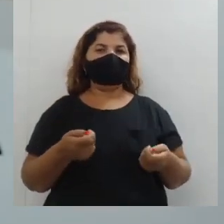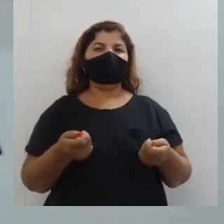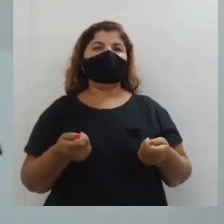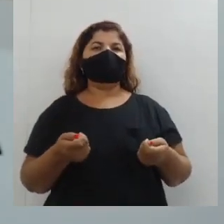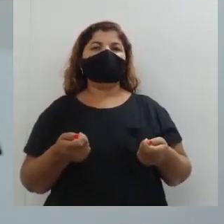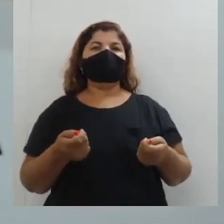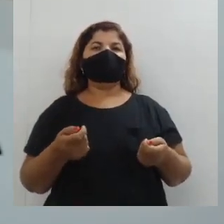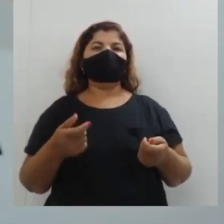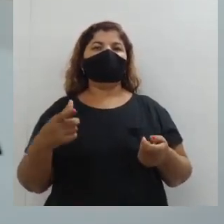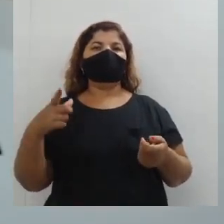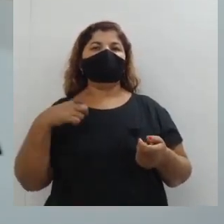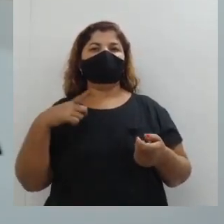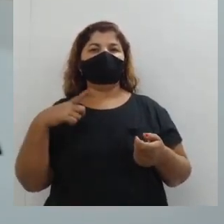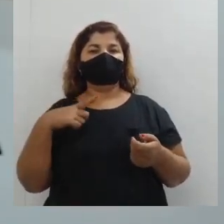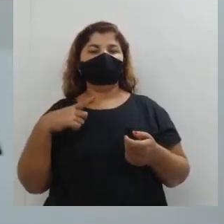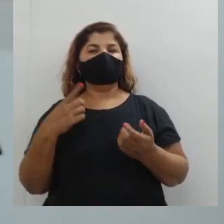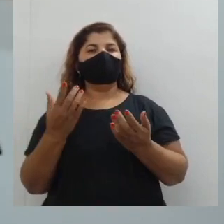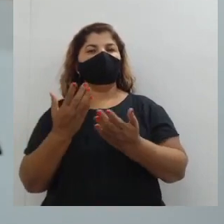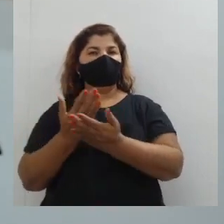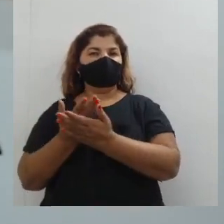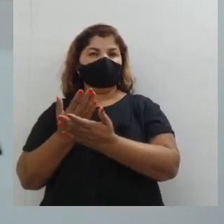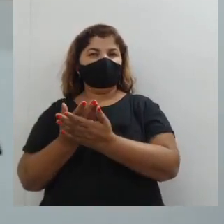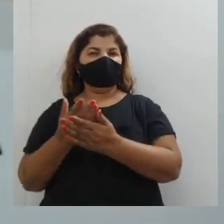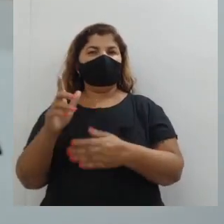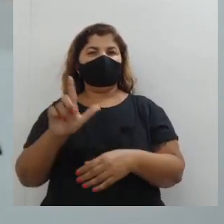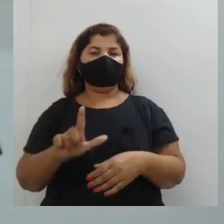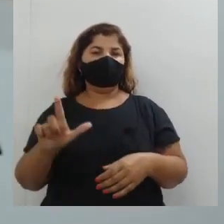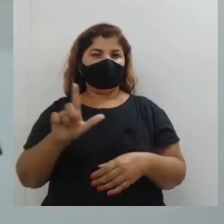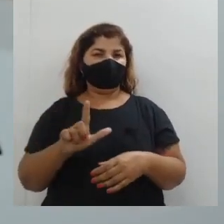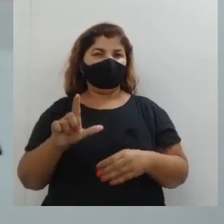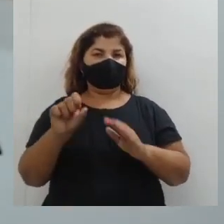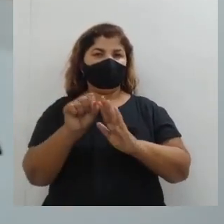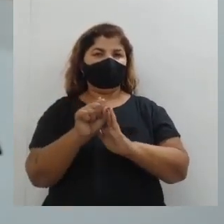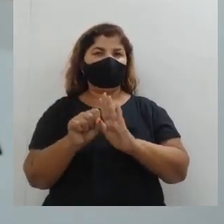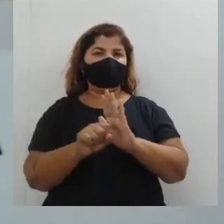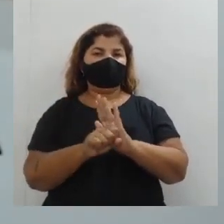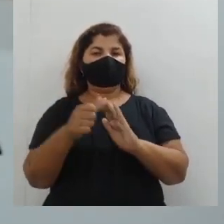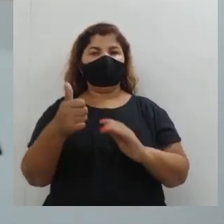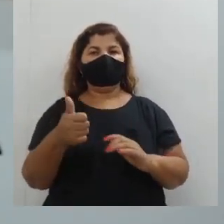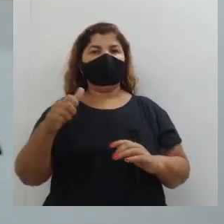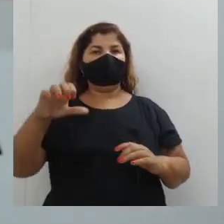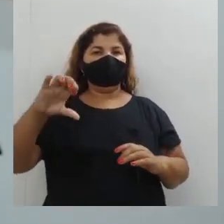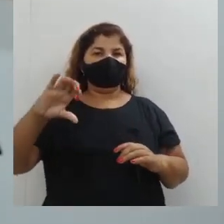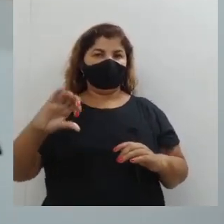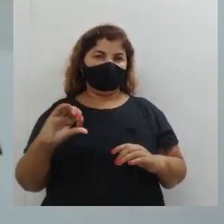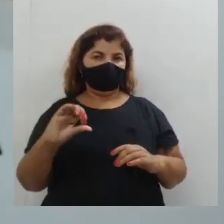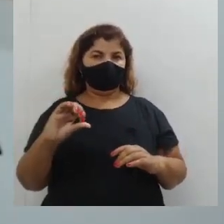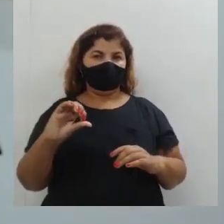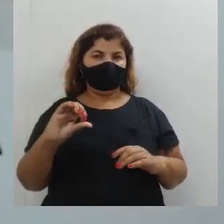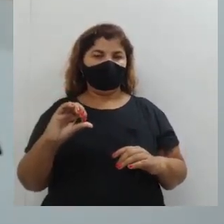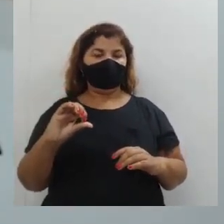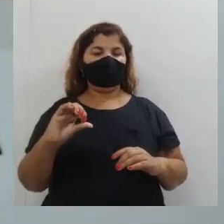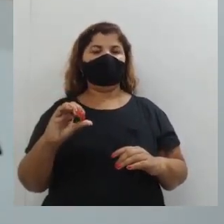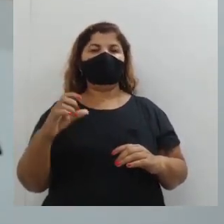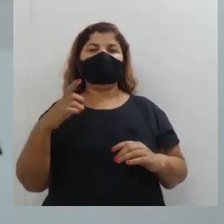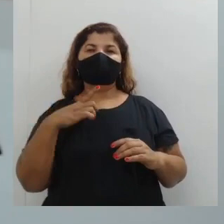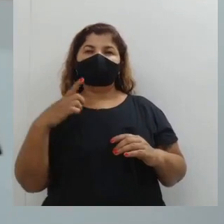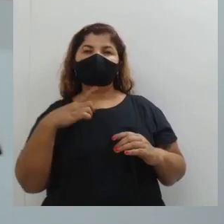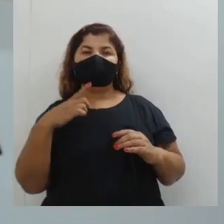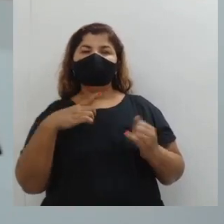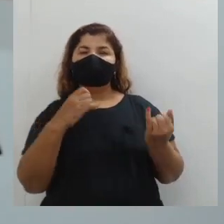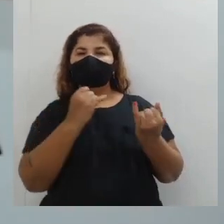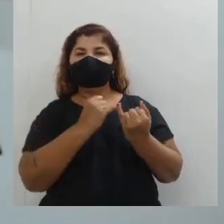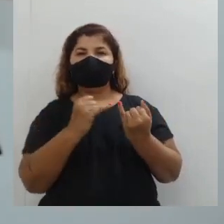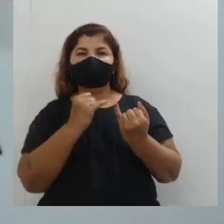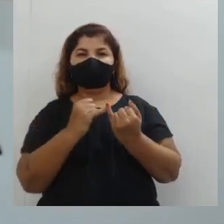das escolas literárias do século XIX, a exemplo do simbolismo. Você encontra traços simbolistas, encontra